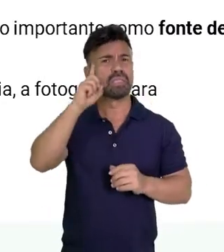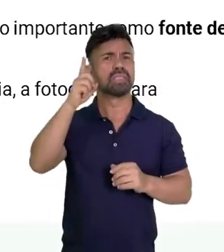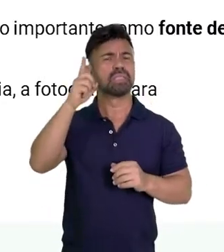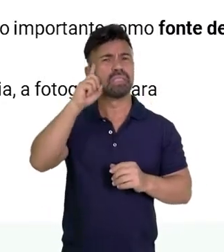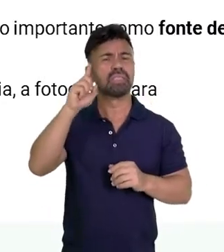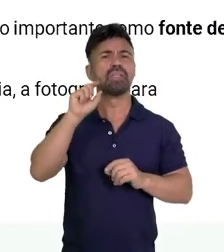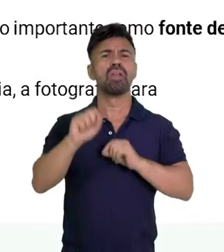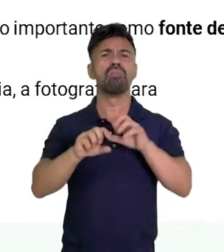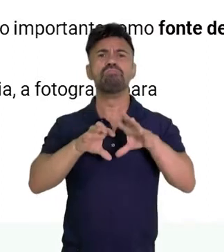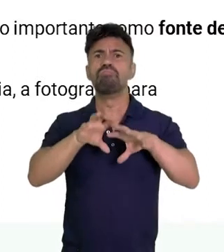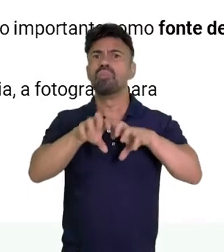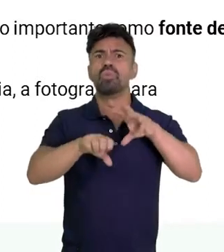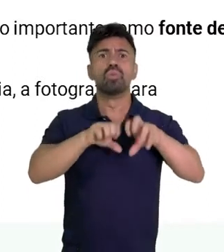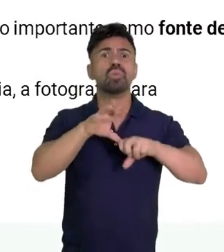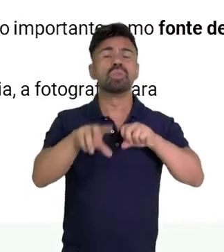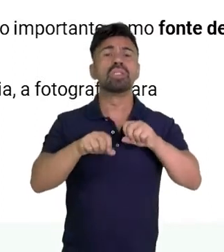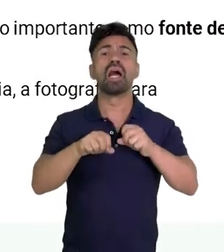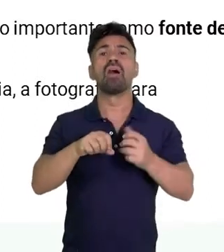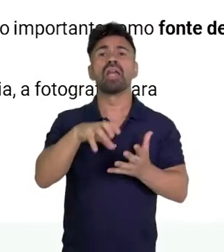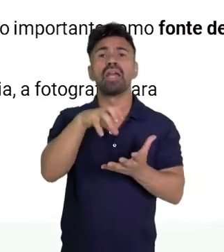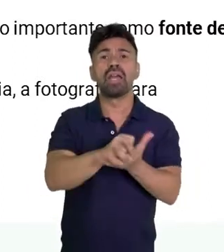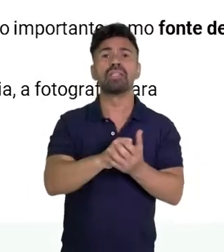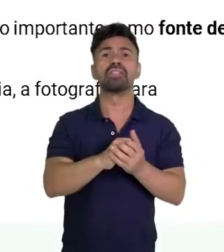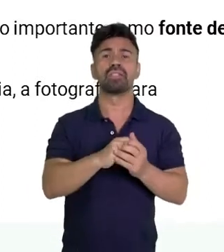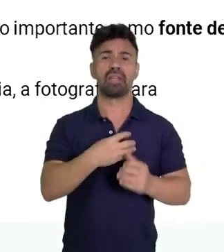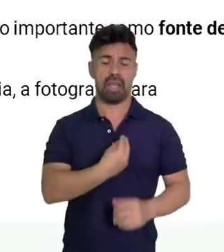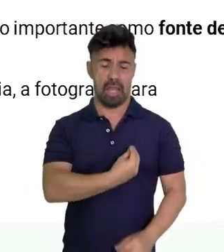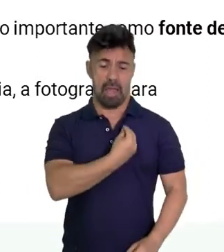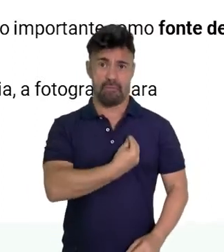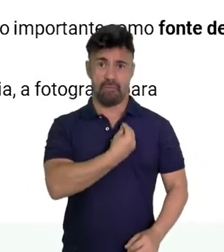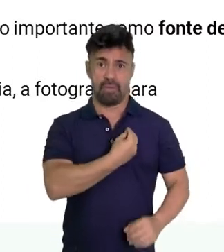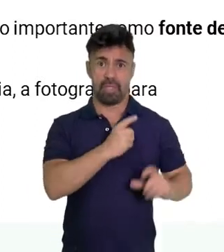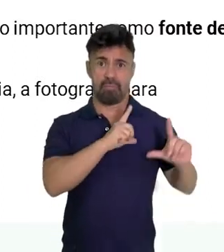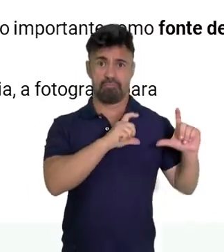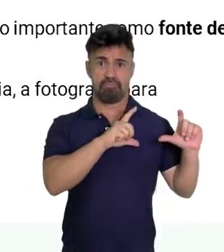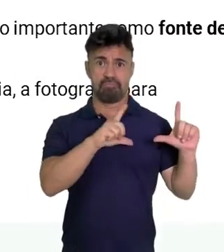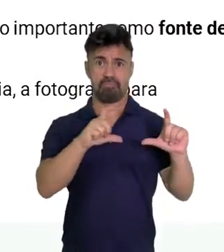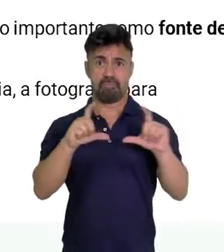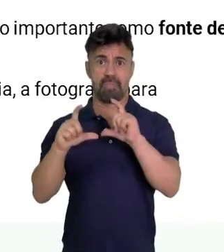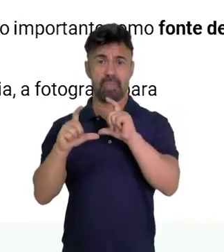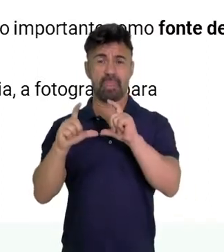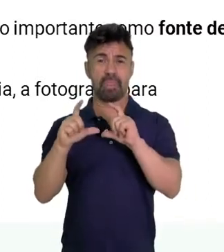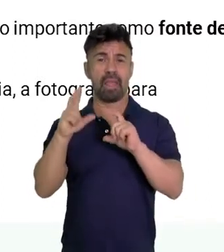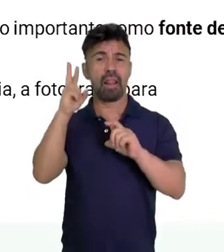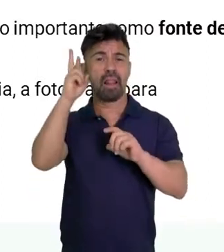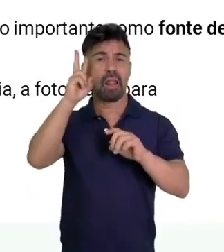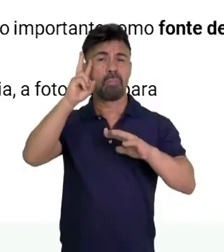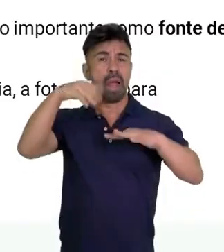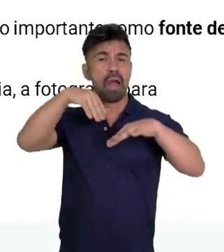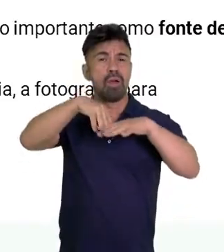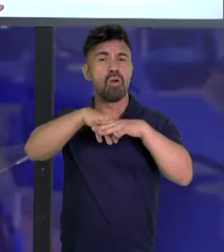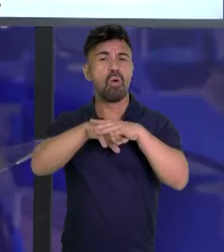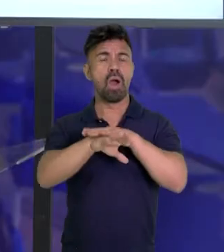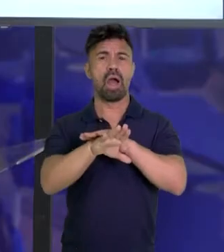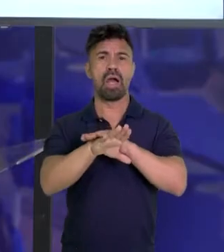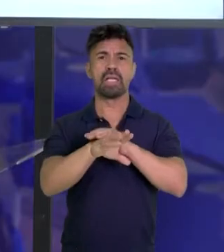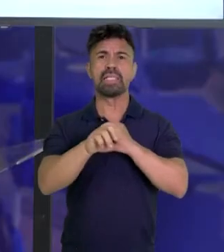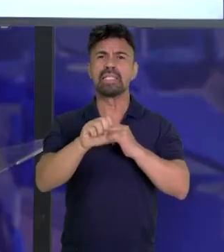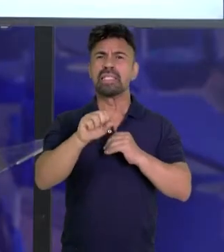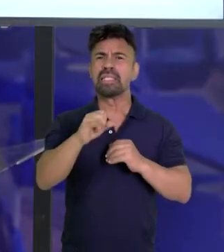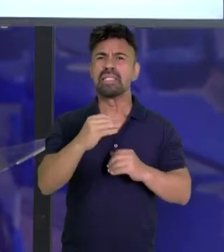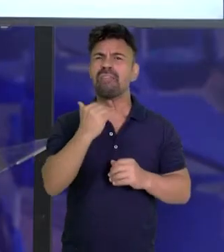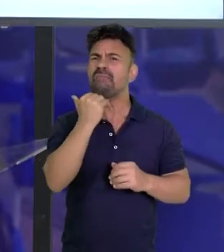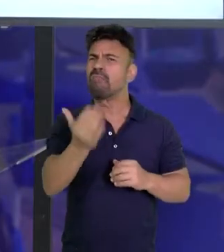busca por registrar a vida e por preservar a memória. Se não houvesse a fotografia,